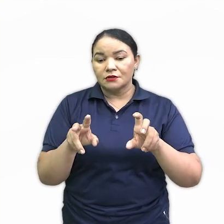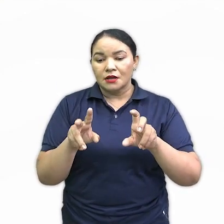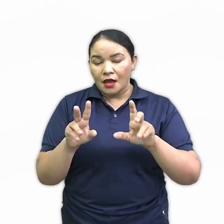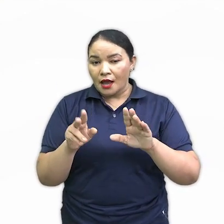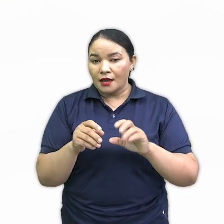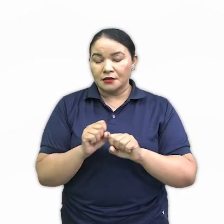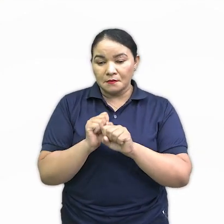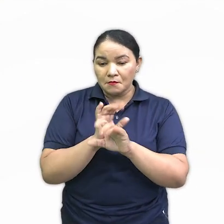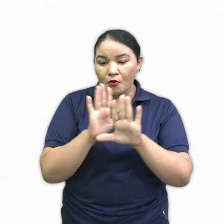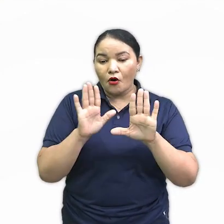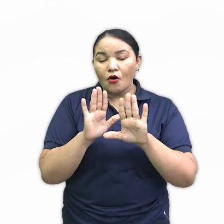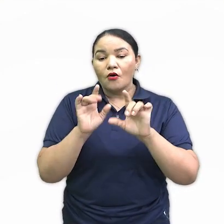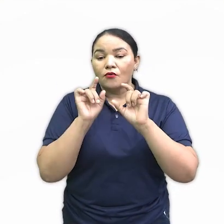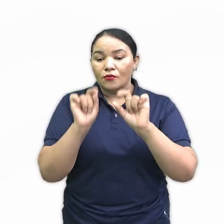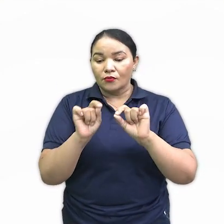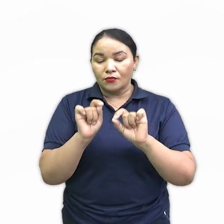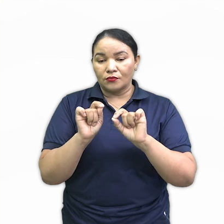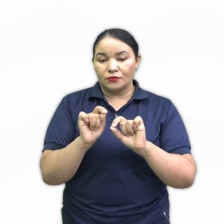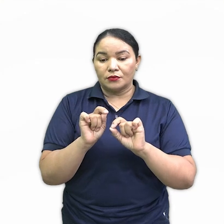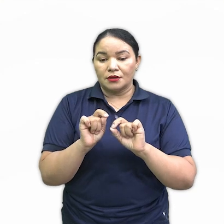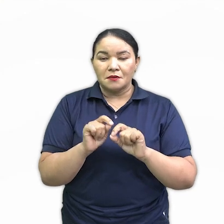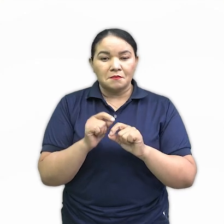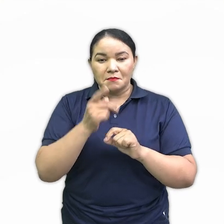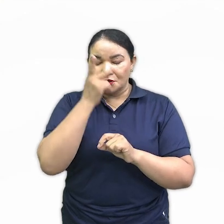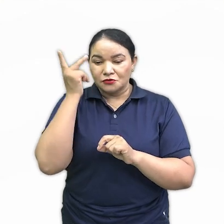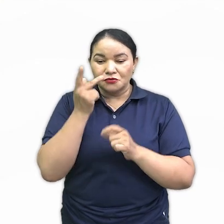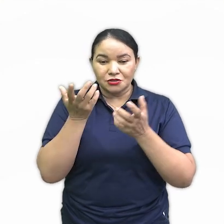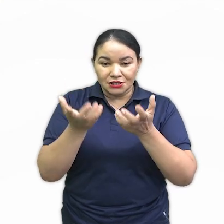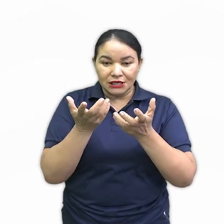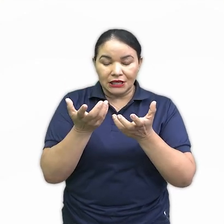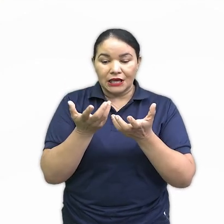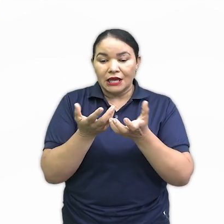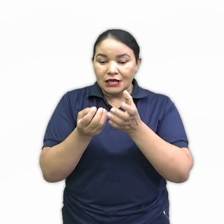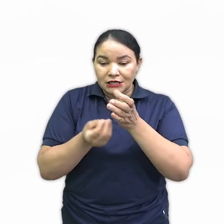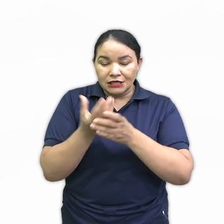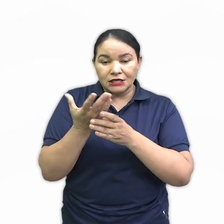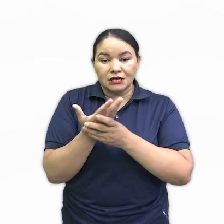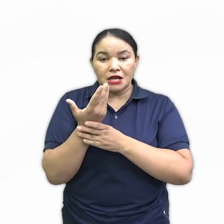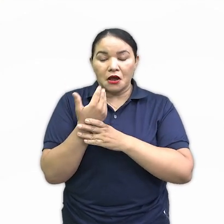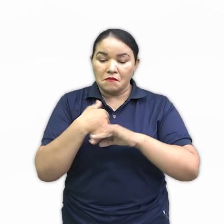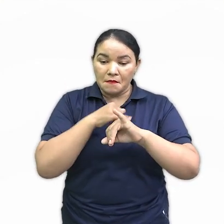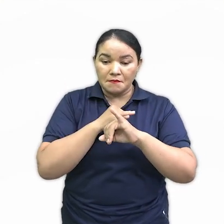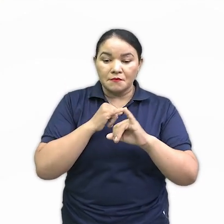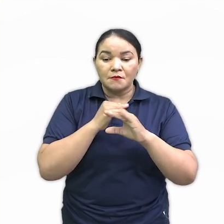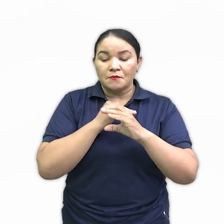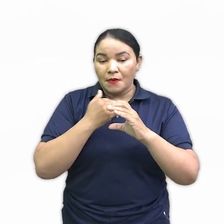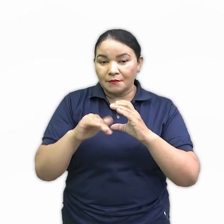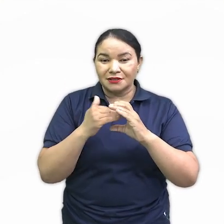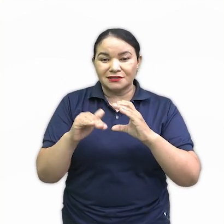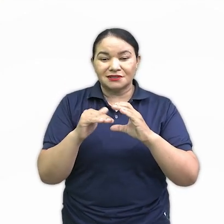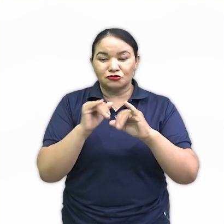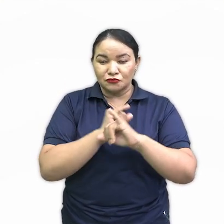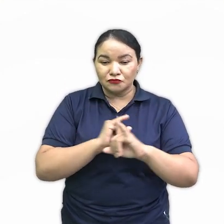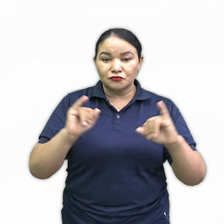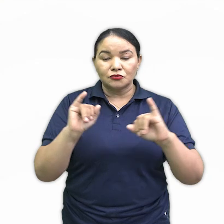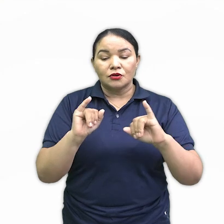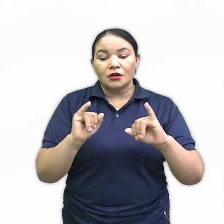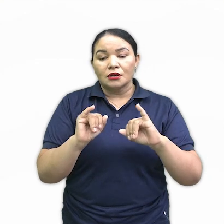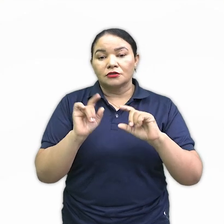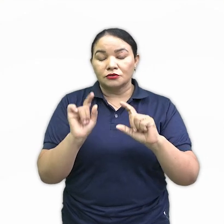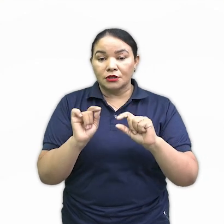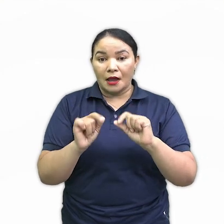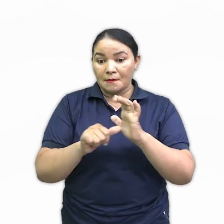as pessoas que querem criar uma mensagem sensacionalista, a primeira coisa, né, que ela